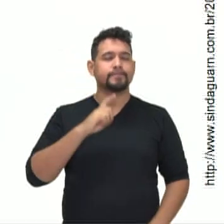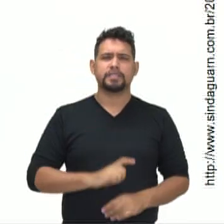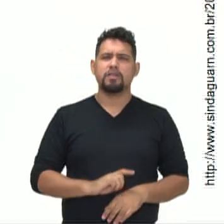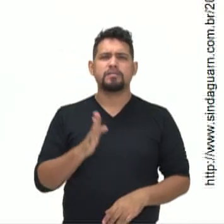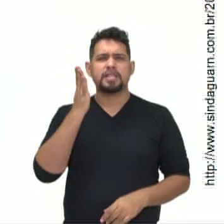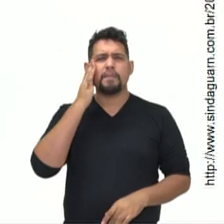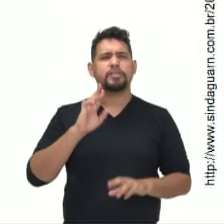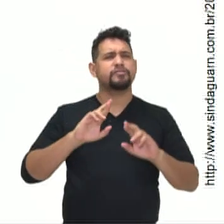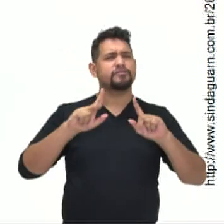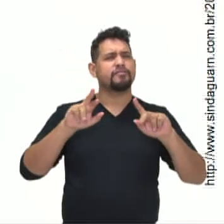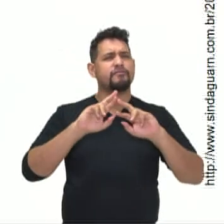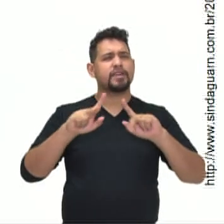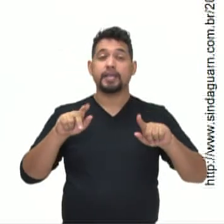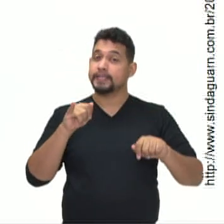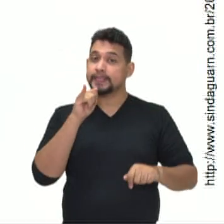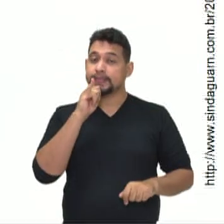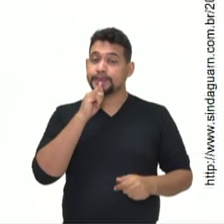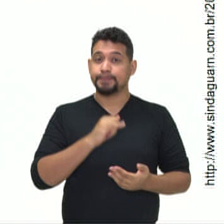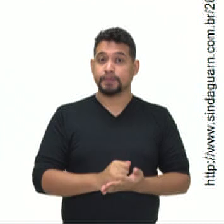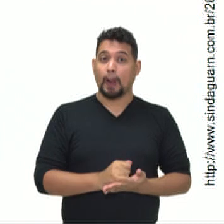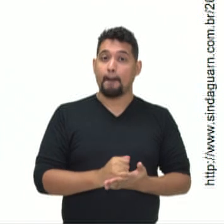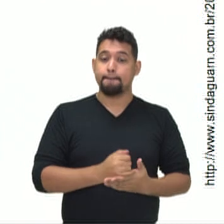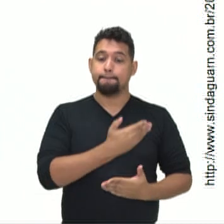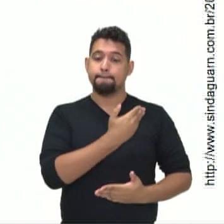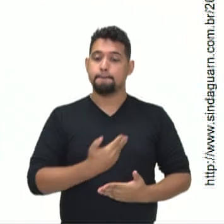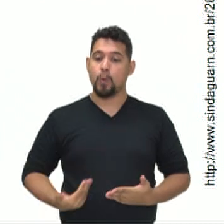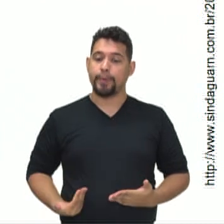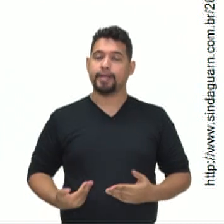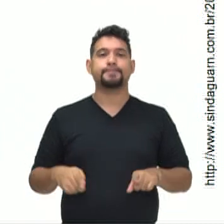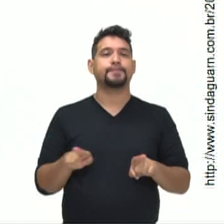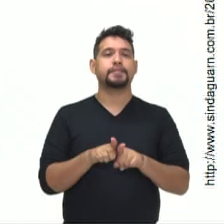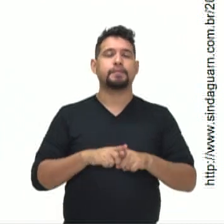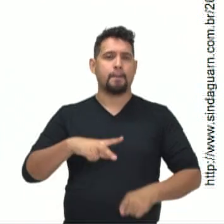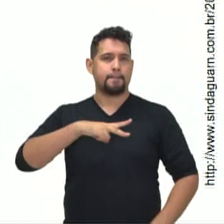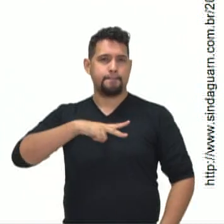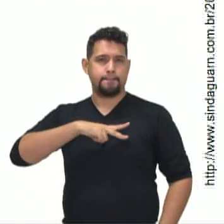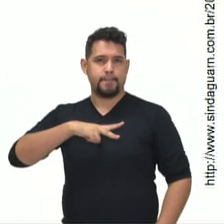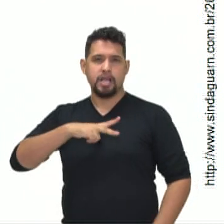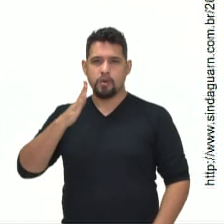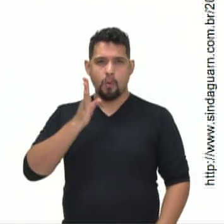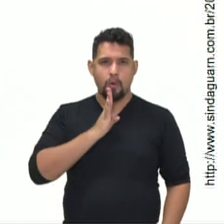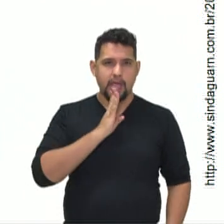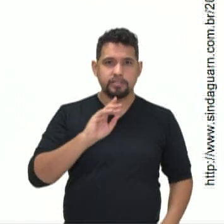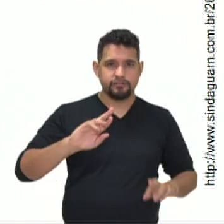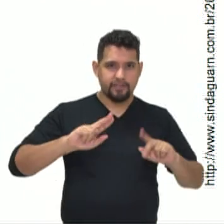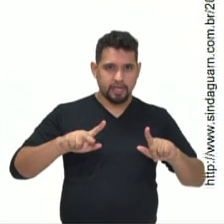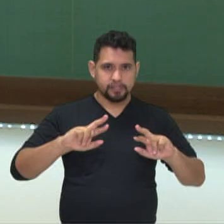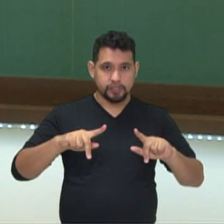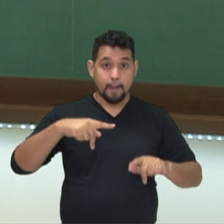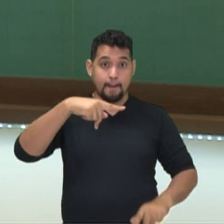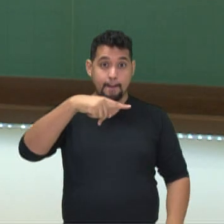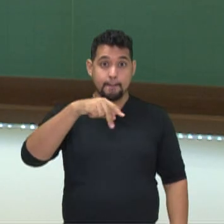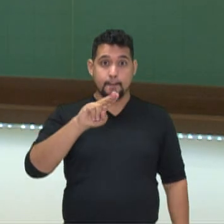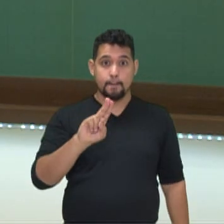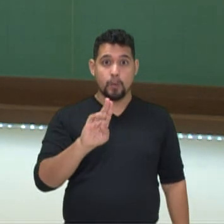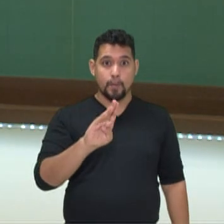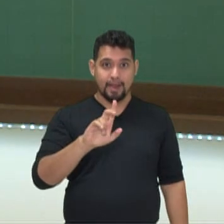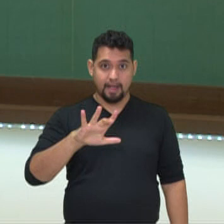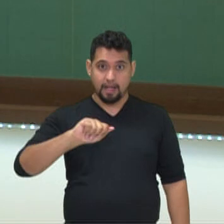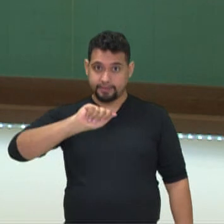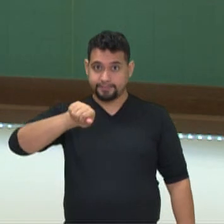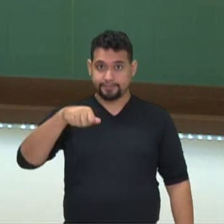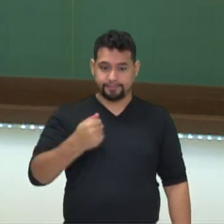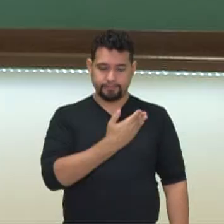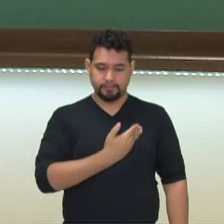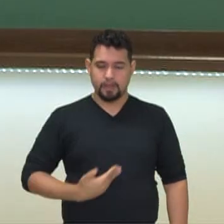qual é a diferença entre a esfera pública e a esfera privada? Sabe me dizer qual é a diferença? Já tinha